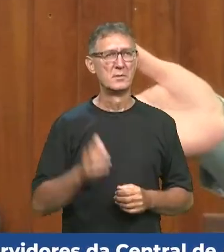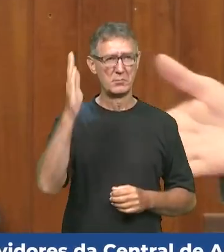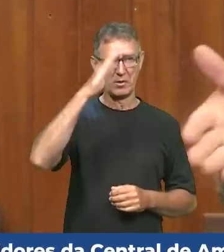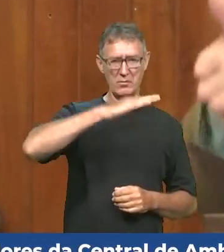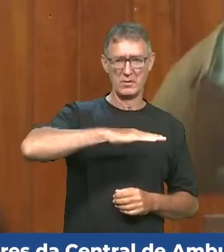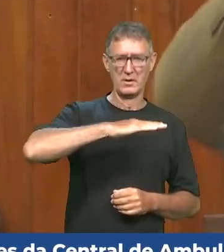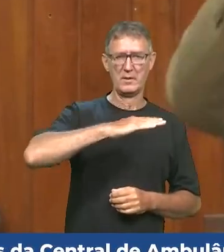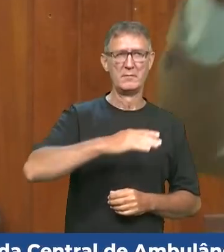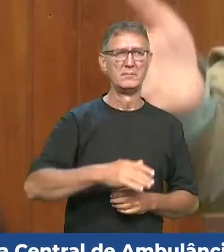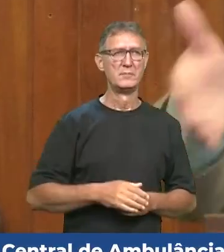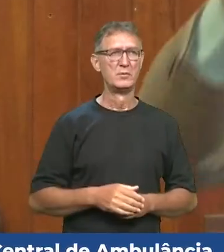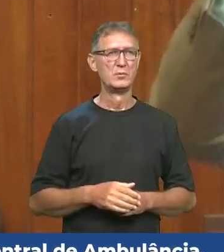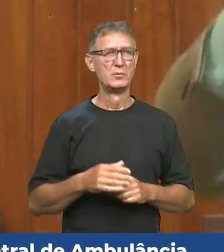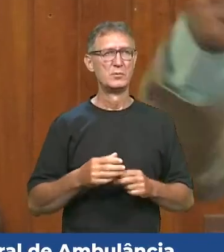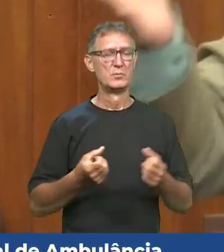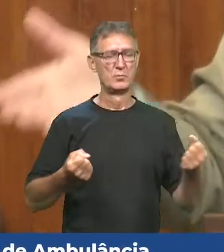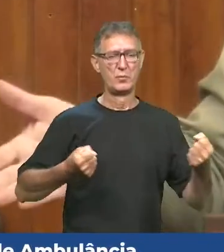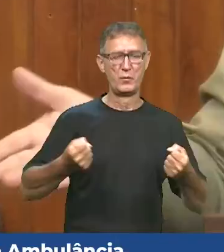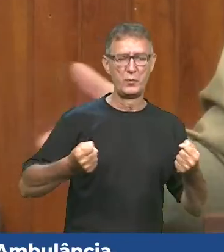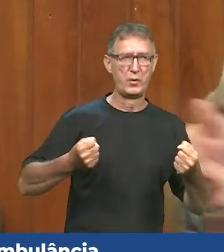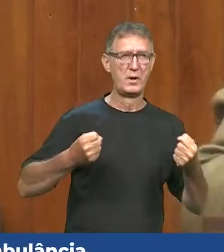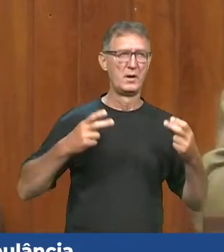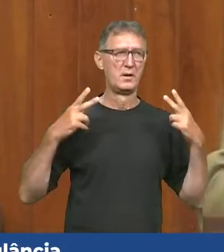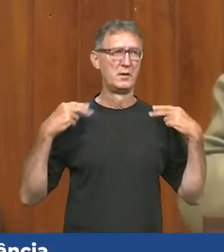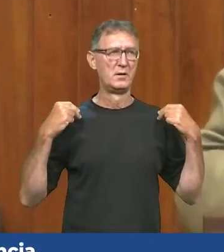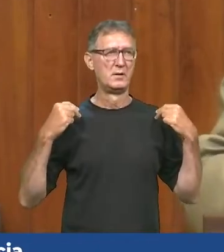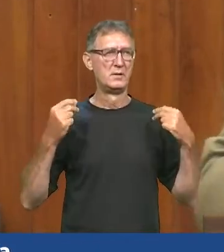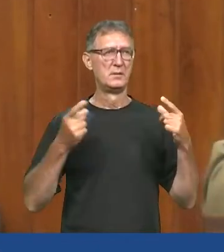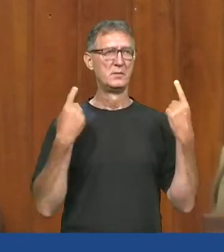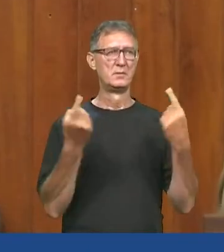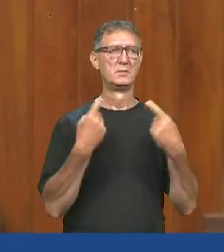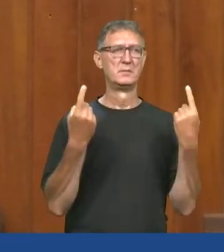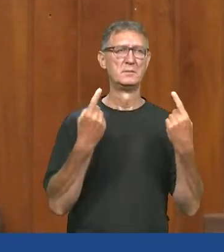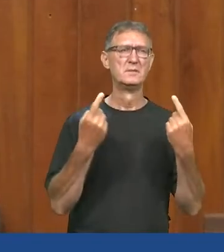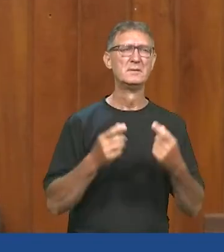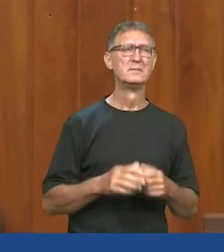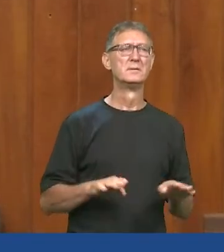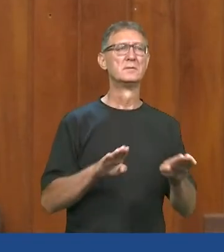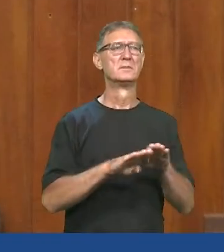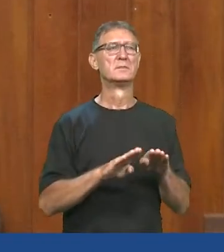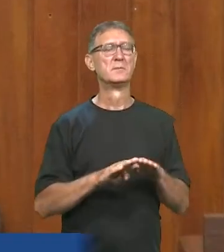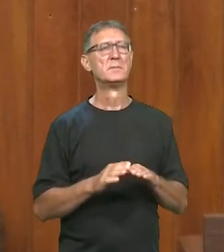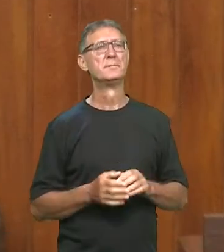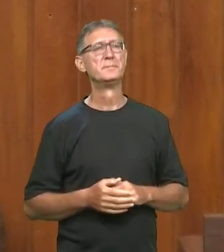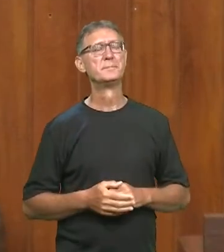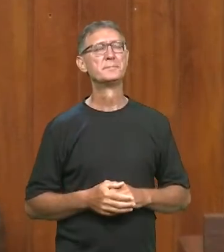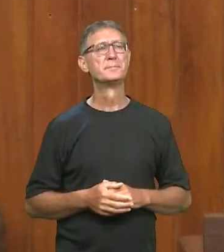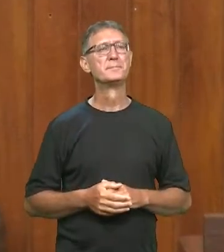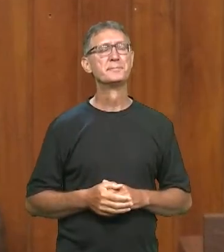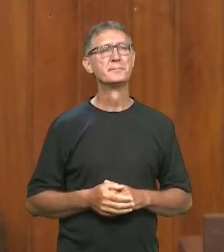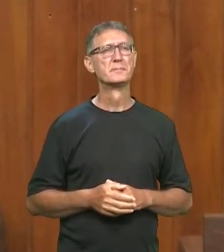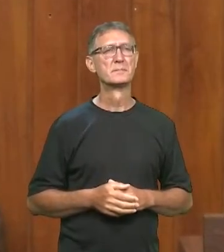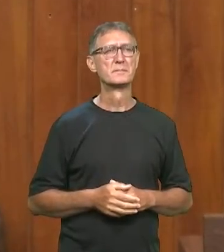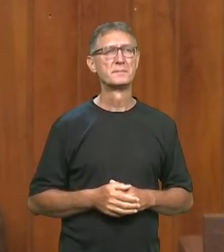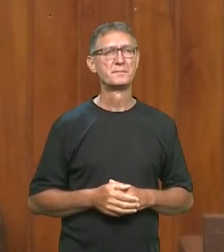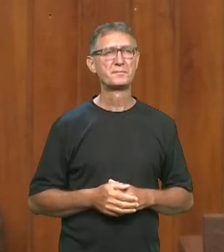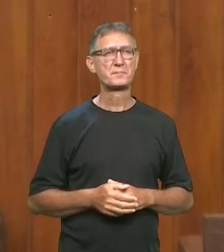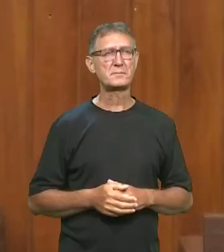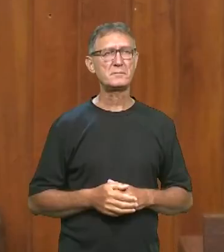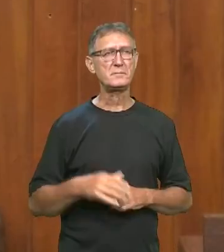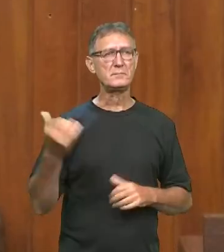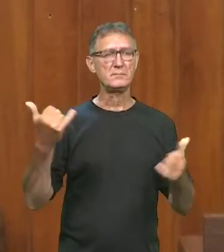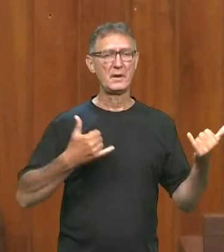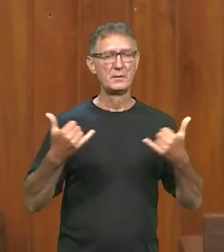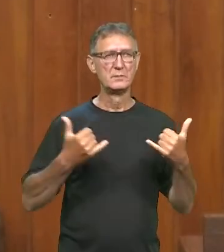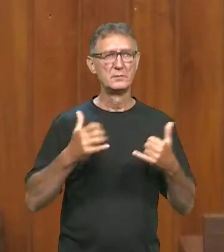estão fazendo com os motoristas da central de ambulância. Também, senhor presidente, eu recebi informação